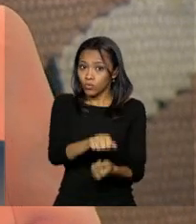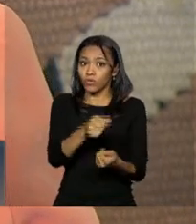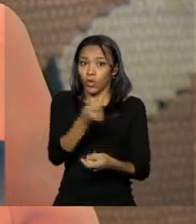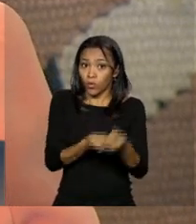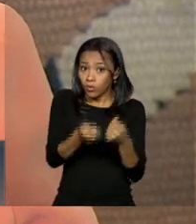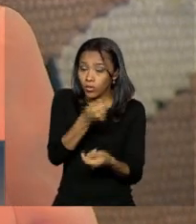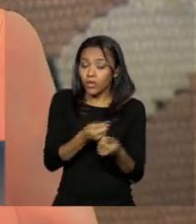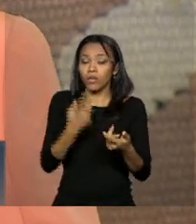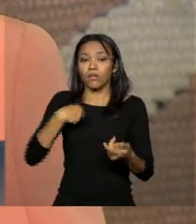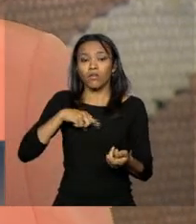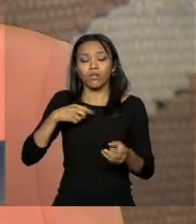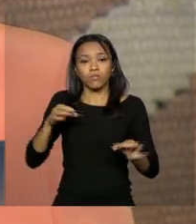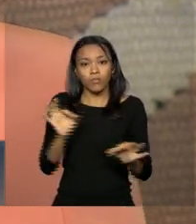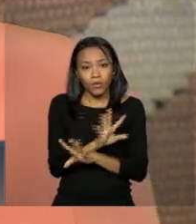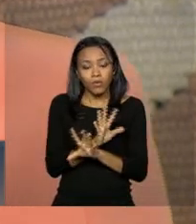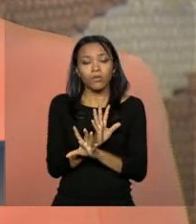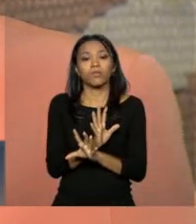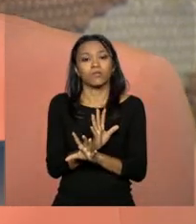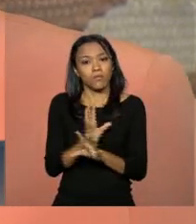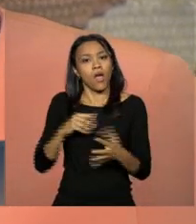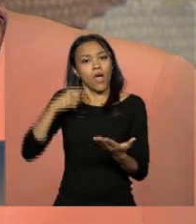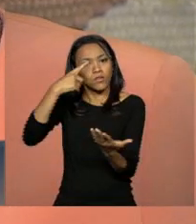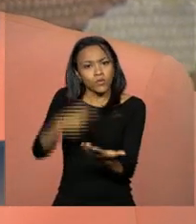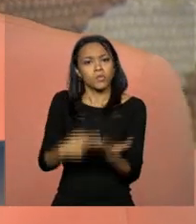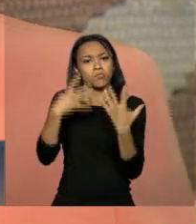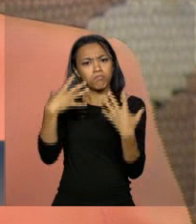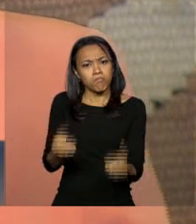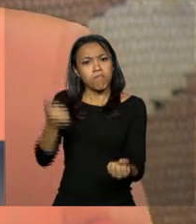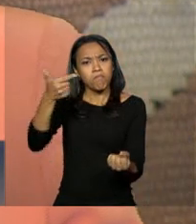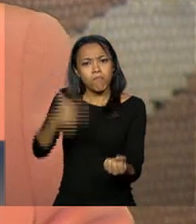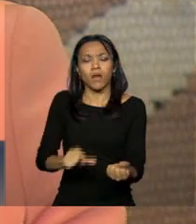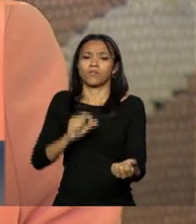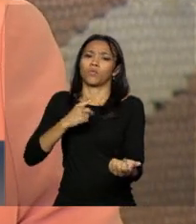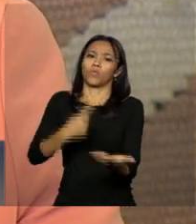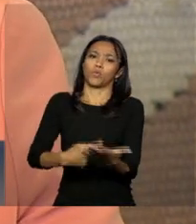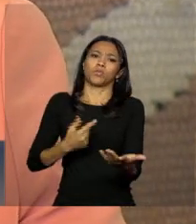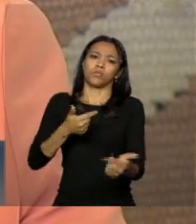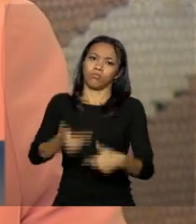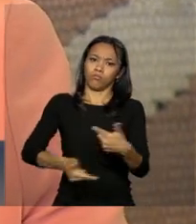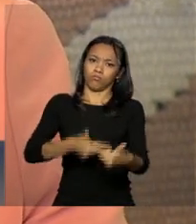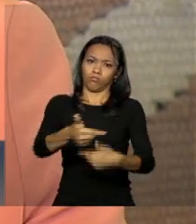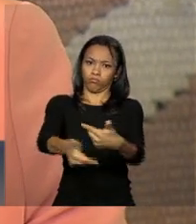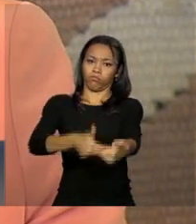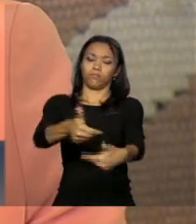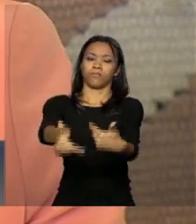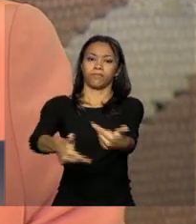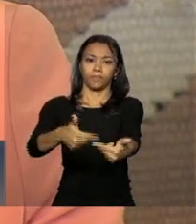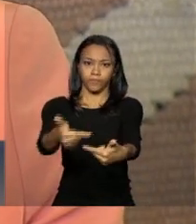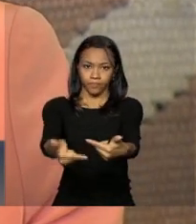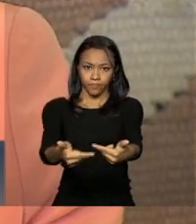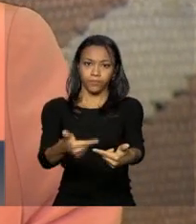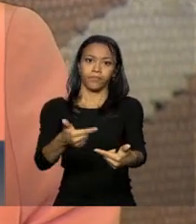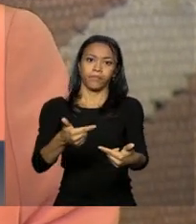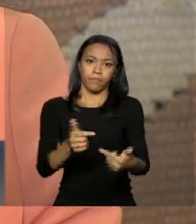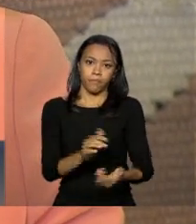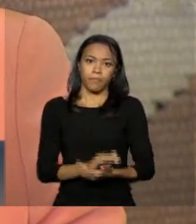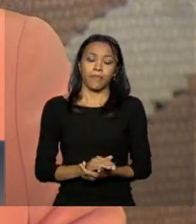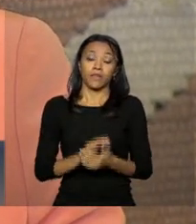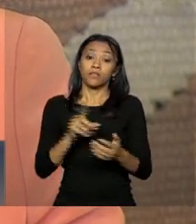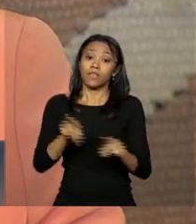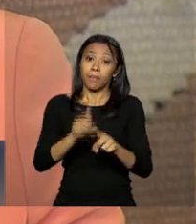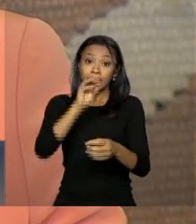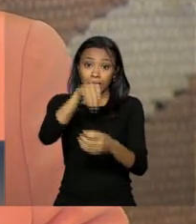estamos prontos para assumir mais responsabilidade através da reconfiguração do Conselho de